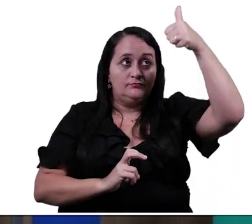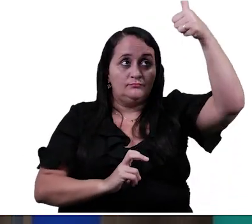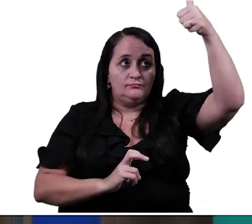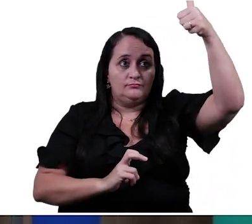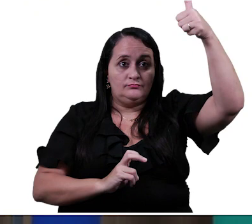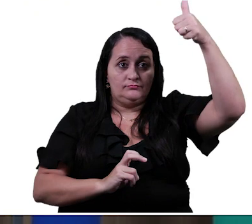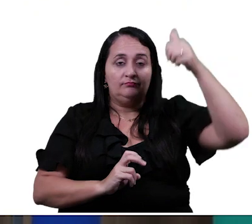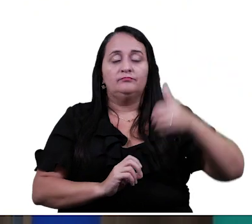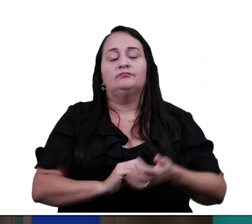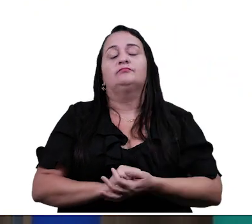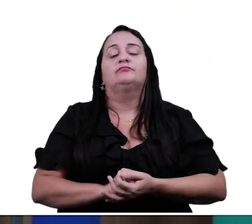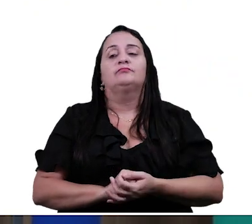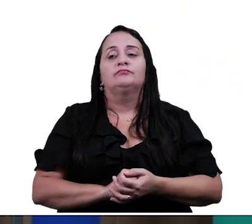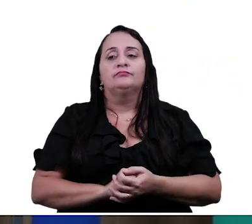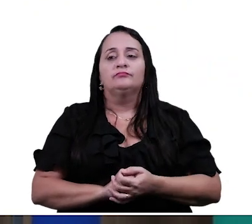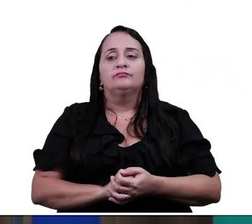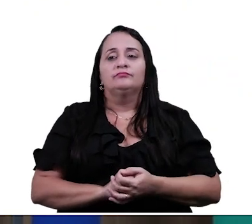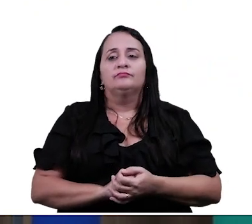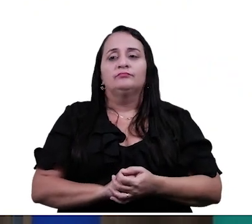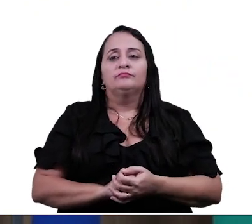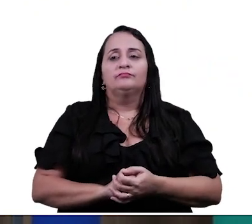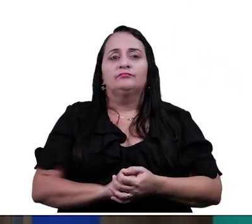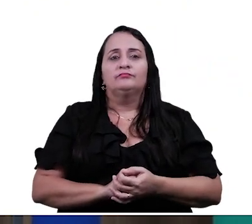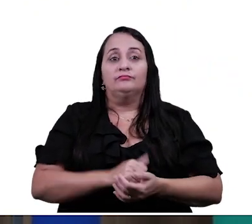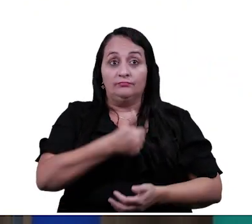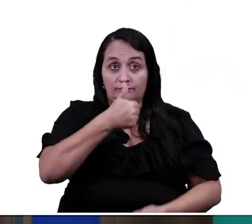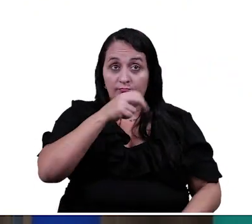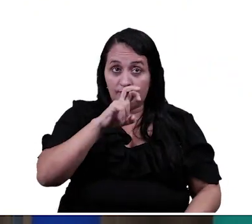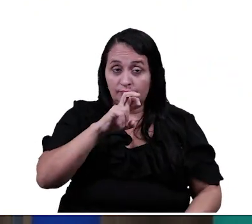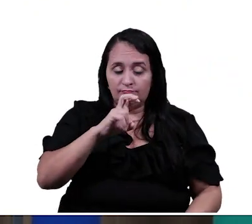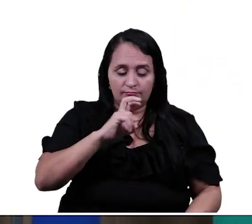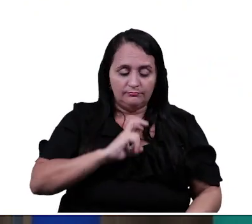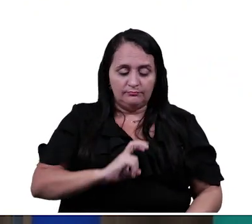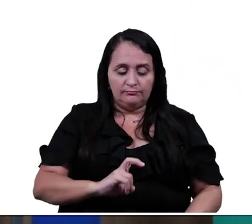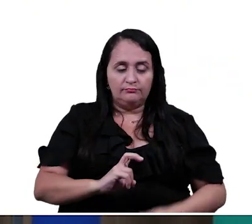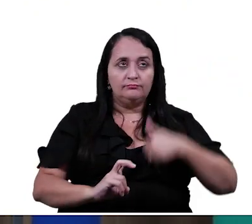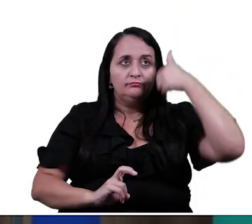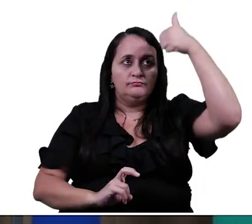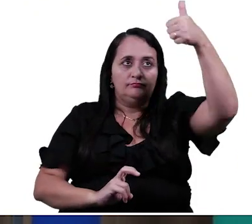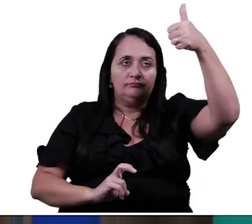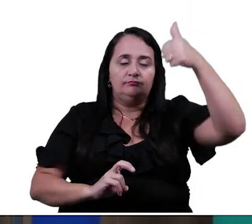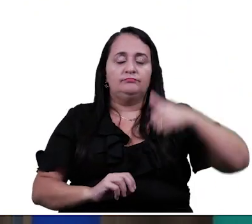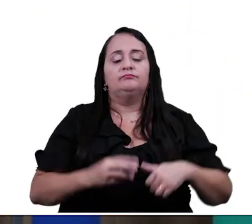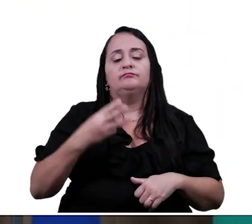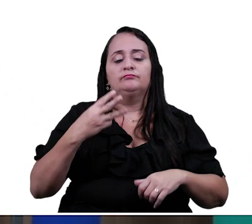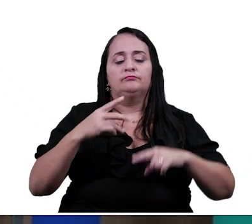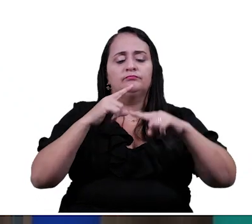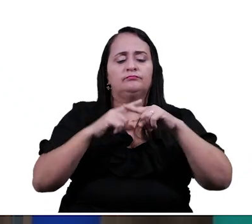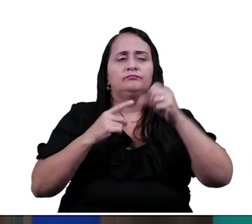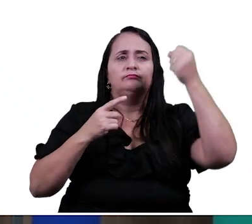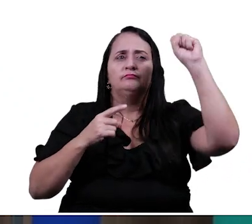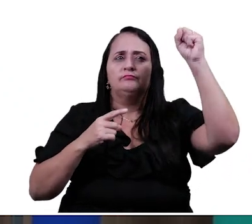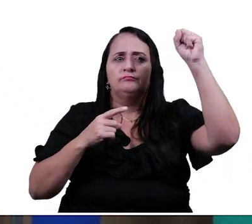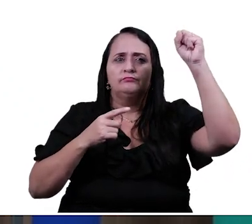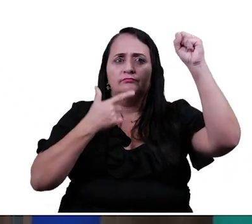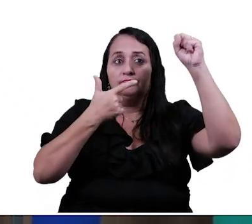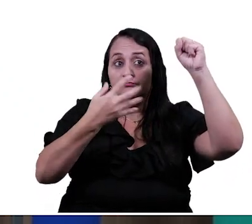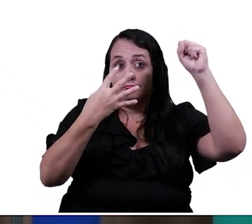1 vai para a ordem da frente. 3 vezes 8, 24, com mais 1 que foi